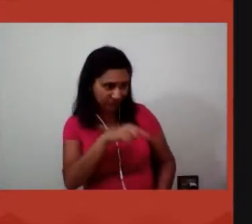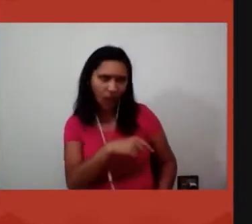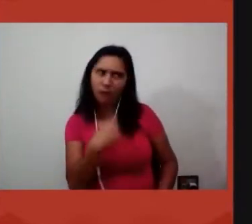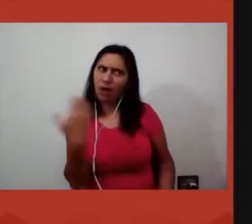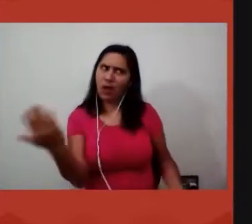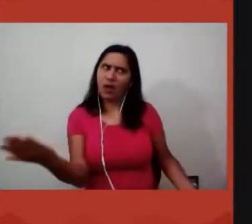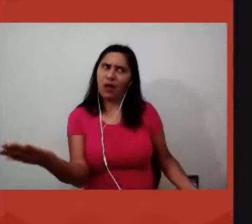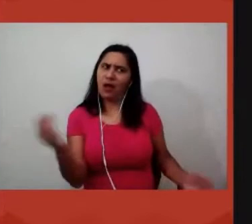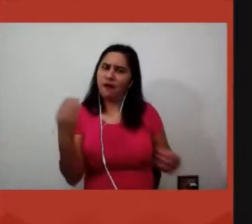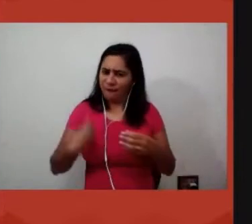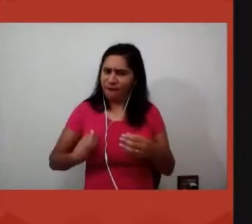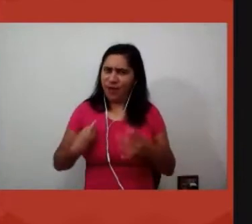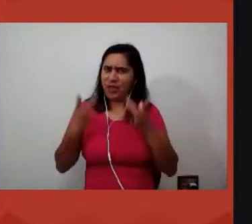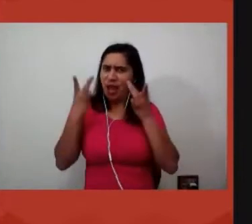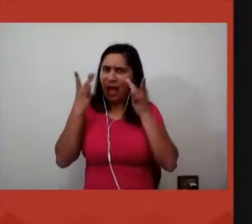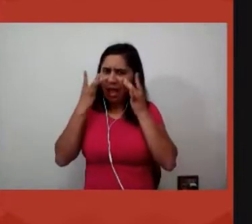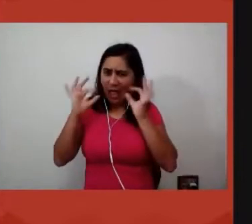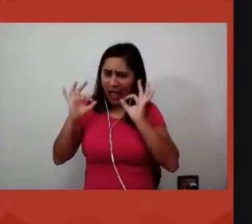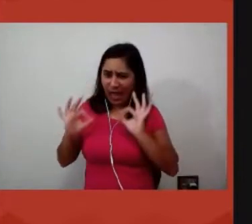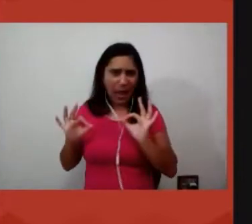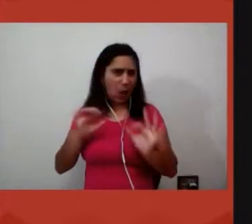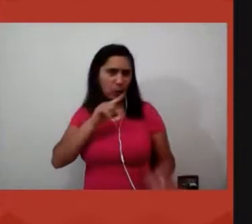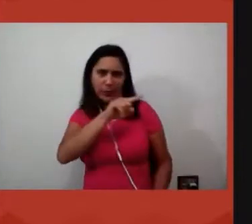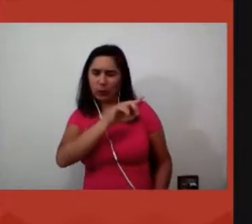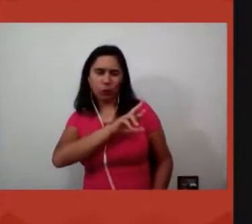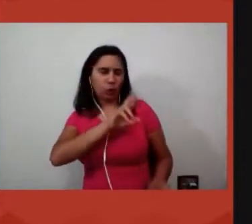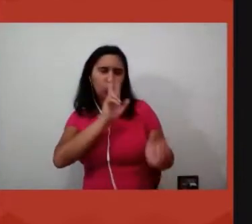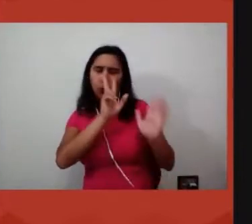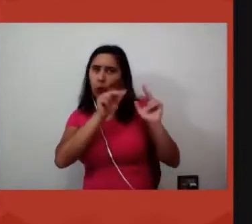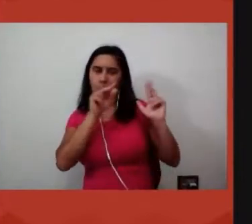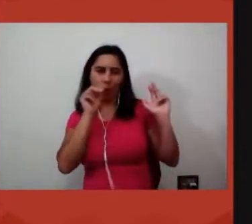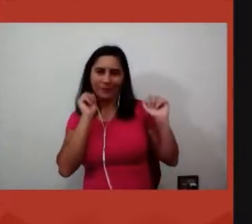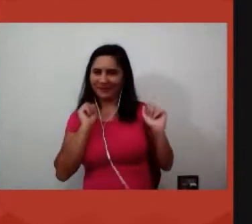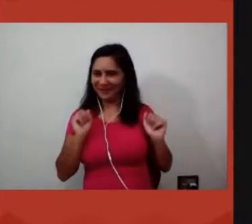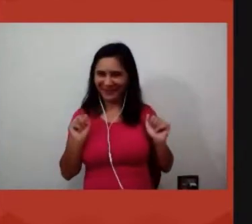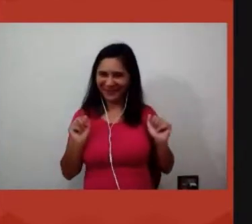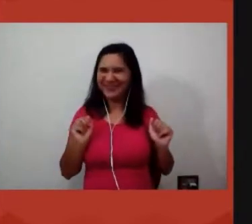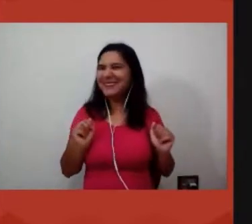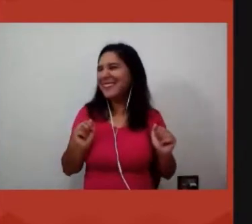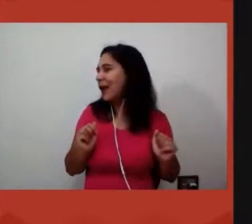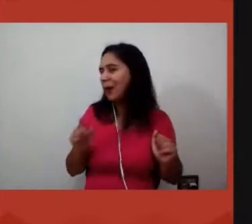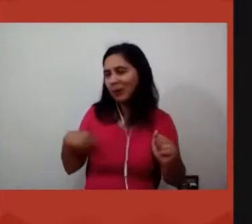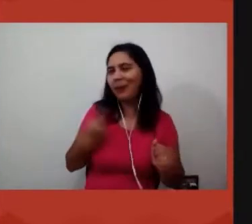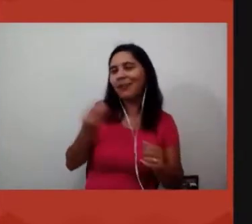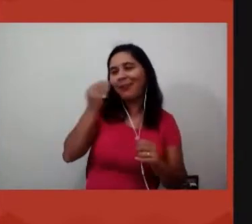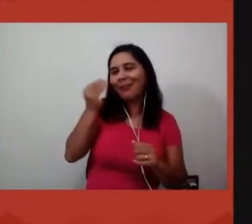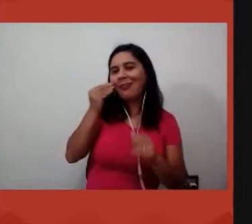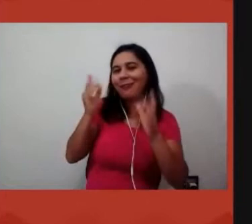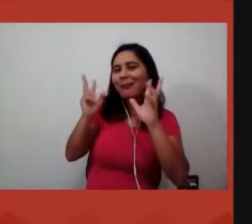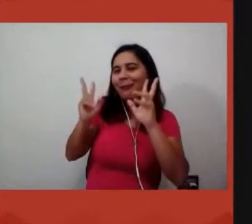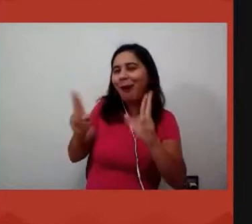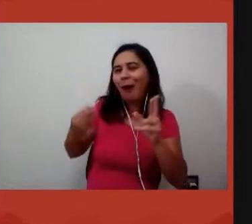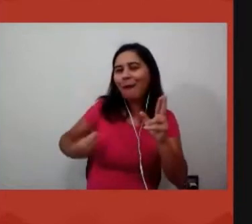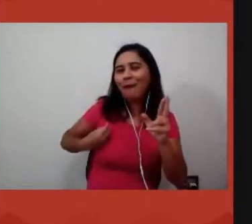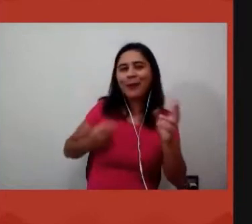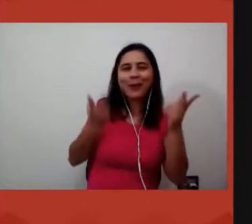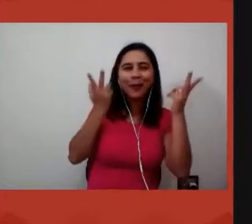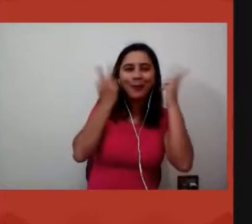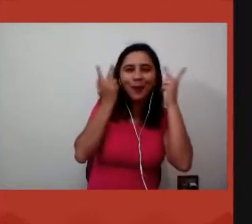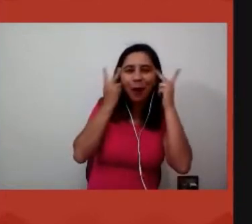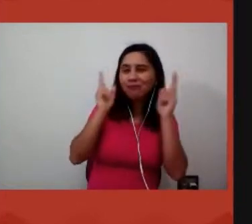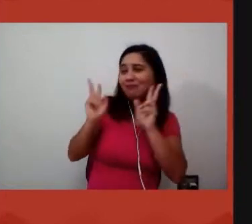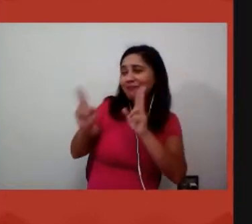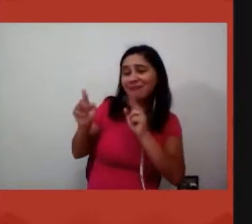real. Pois é. A gente nós nunca vimos isso. Oficina em condições normais de temperatura e pressão.